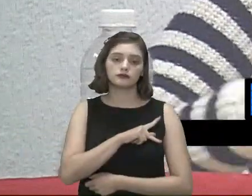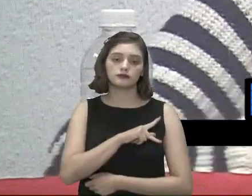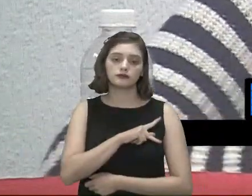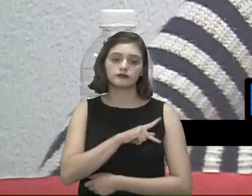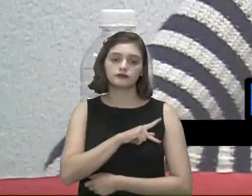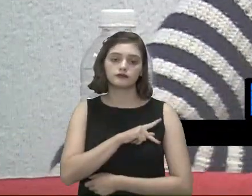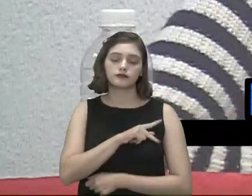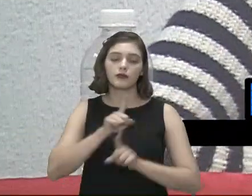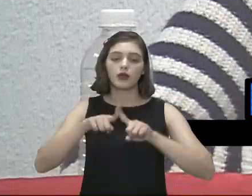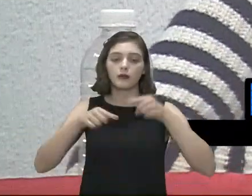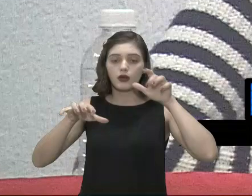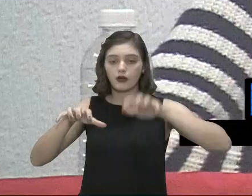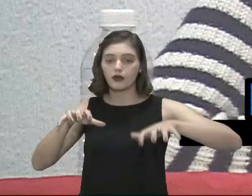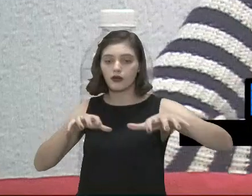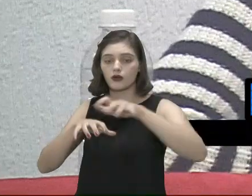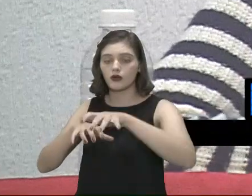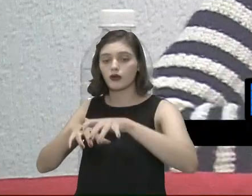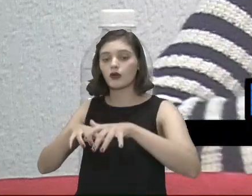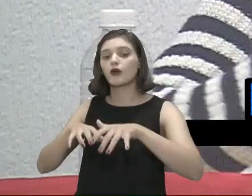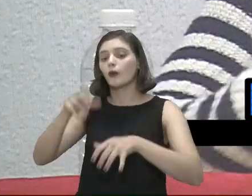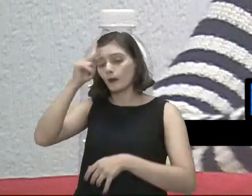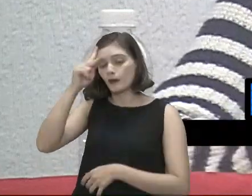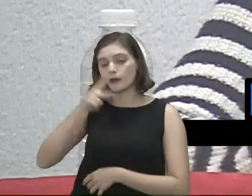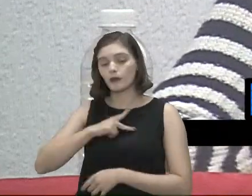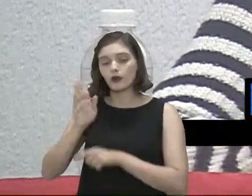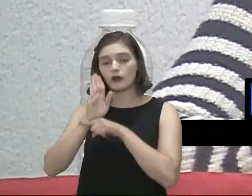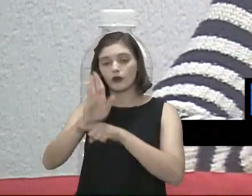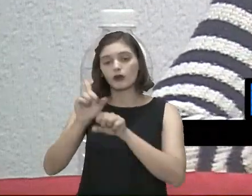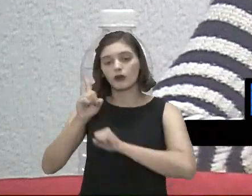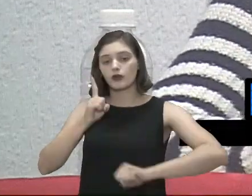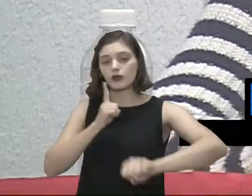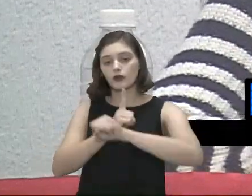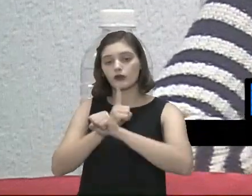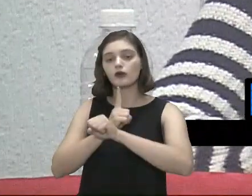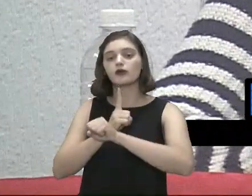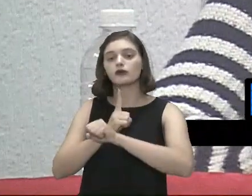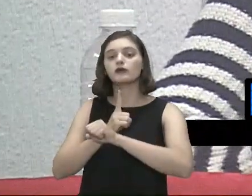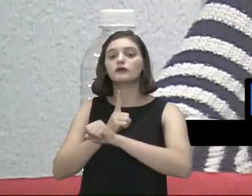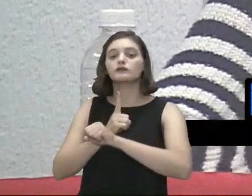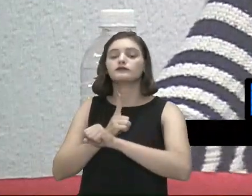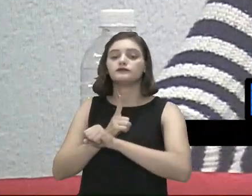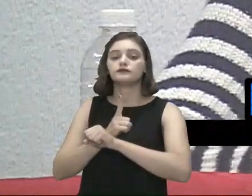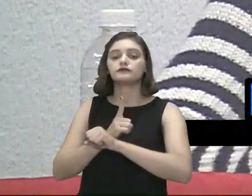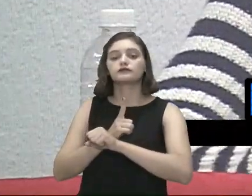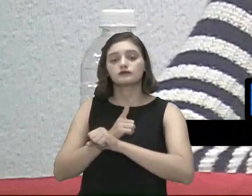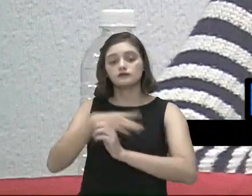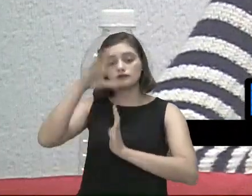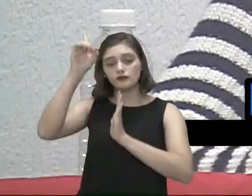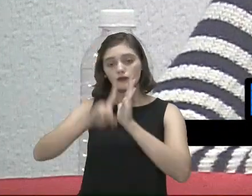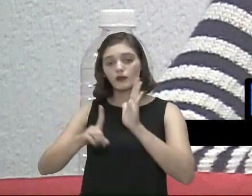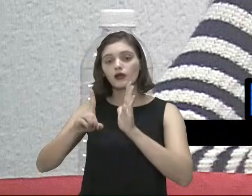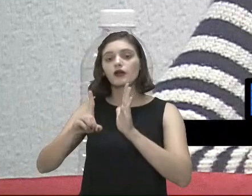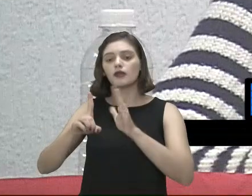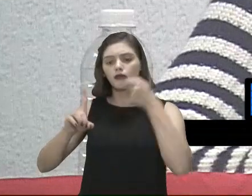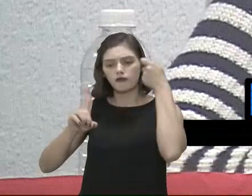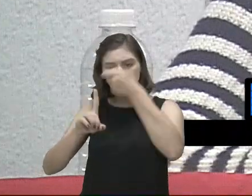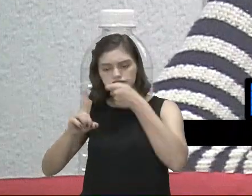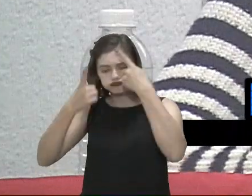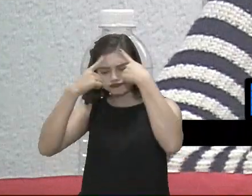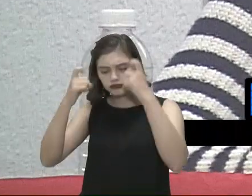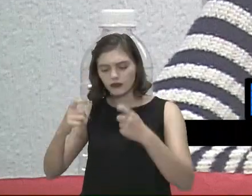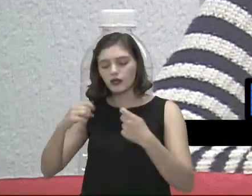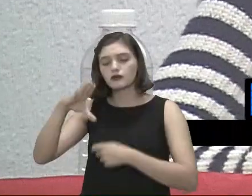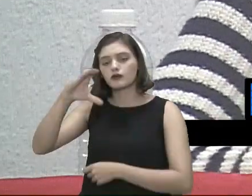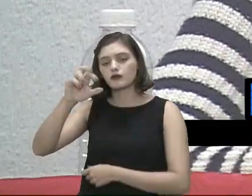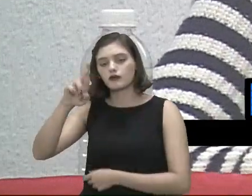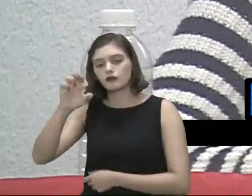mas os equipamentos mesmo da assistência voltados à questão de violação de direitos e à questão da violência são os